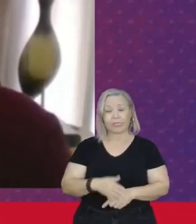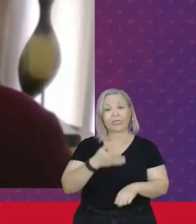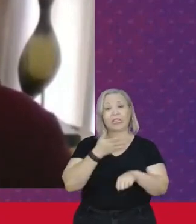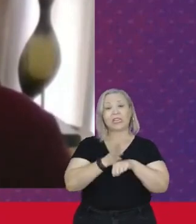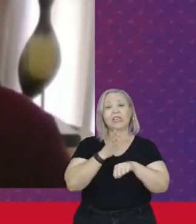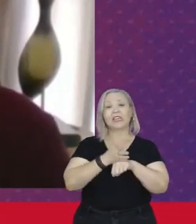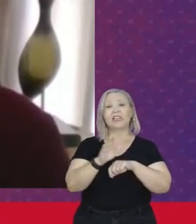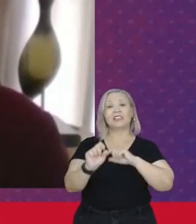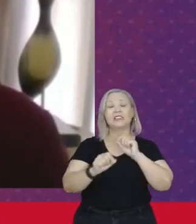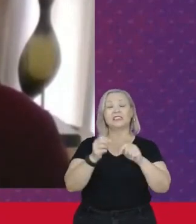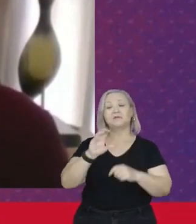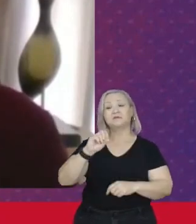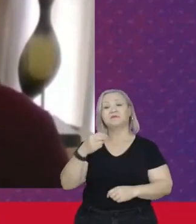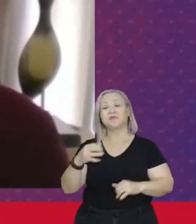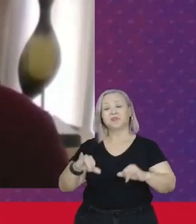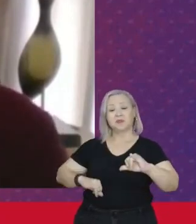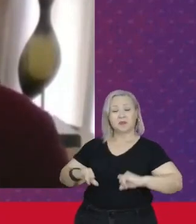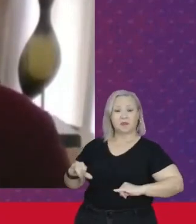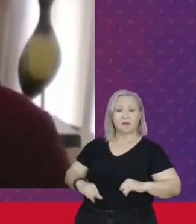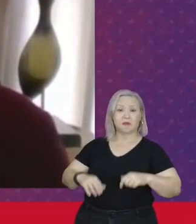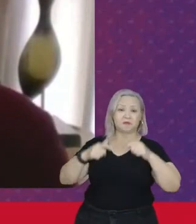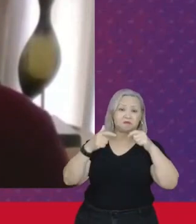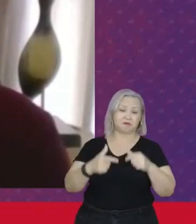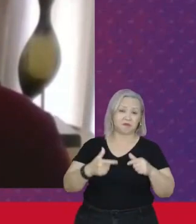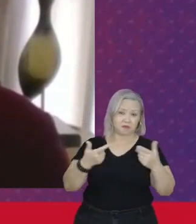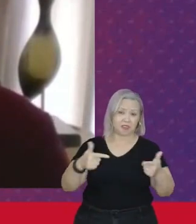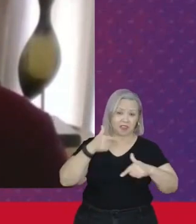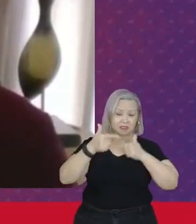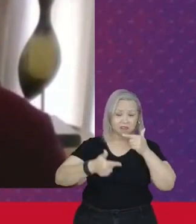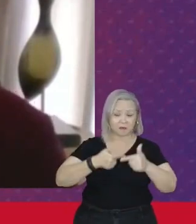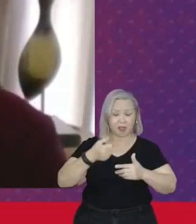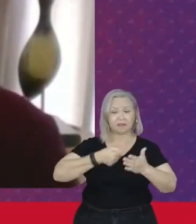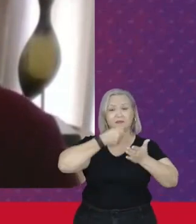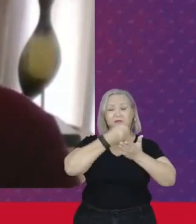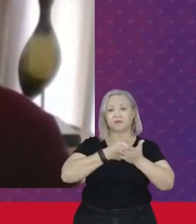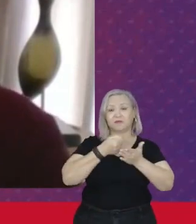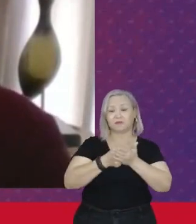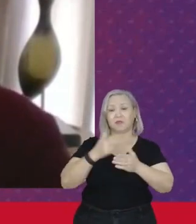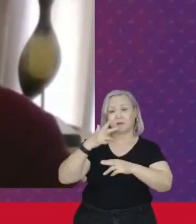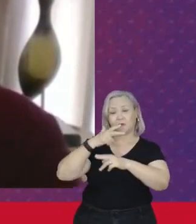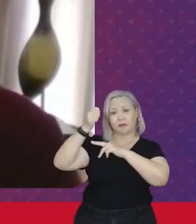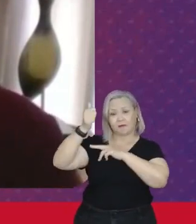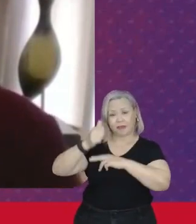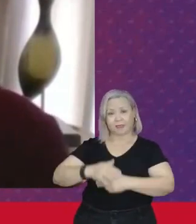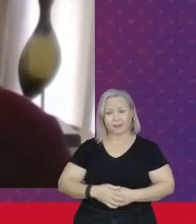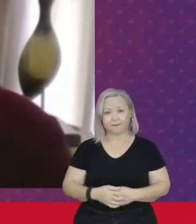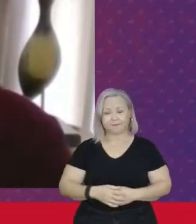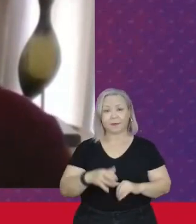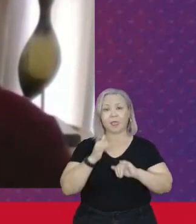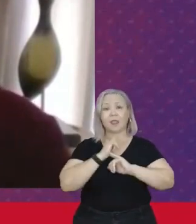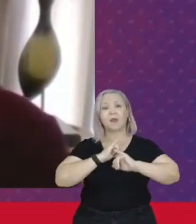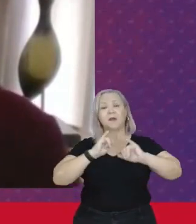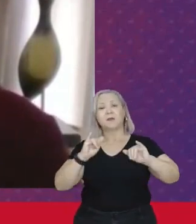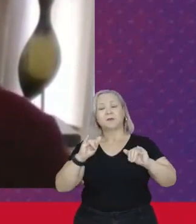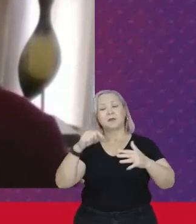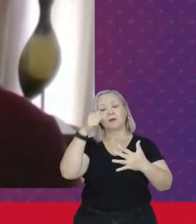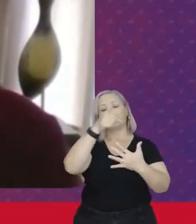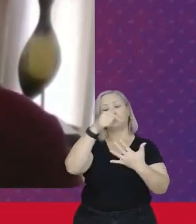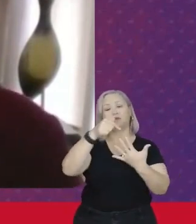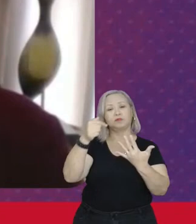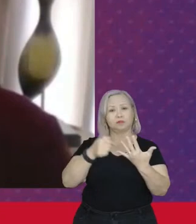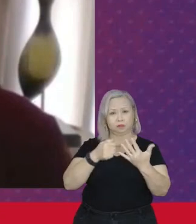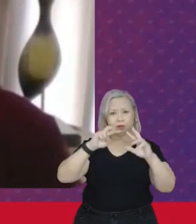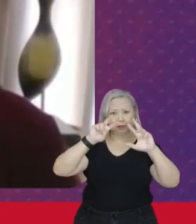exercemos ou sofremos nos nossos locais de trabalho e lutamos para superar. Eu vou citar alguns desses aspectos,